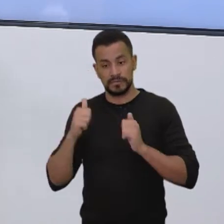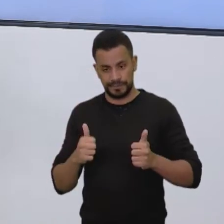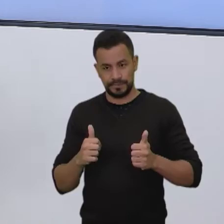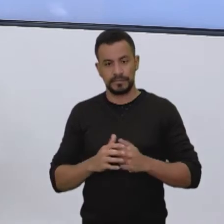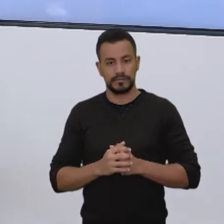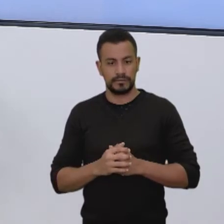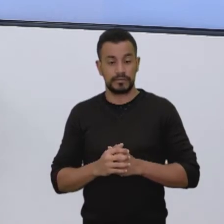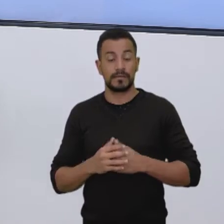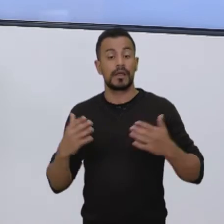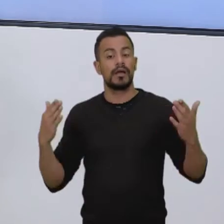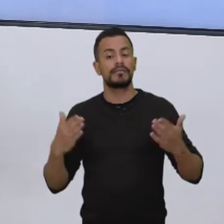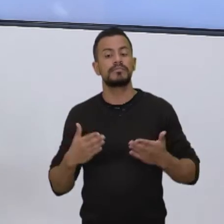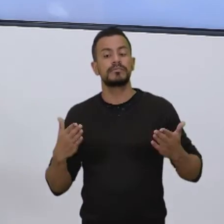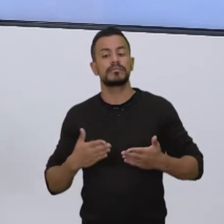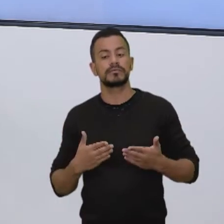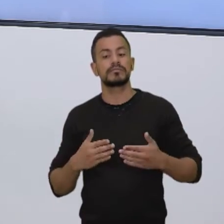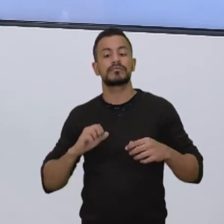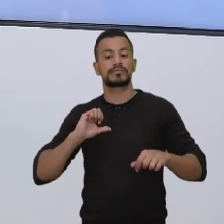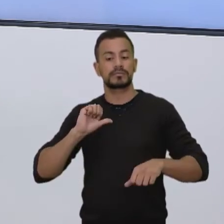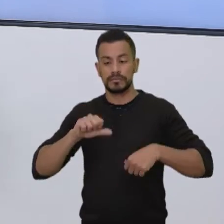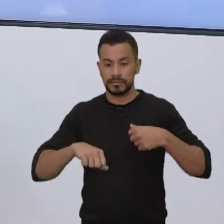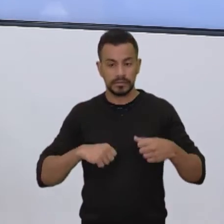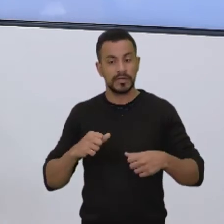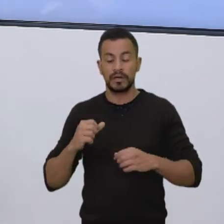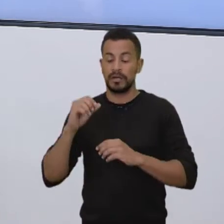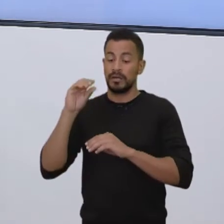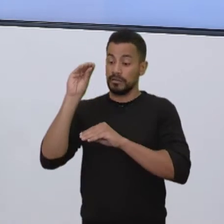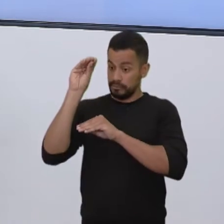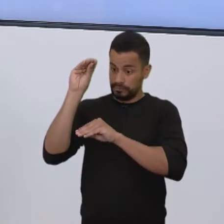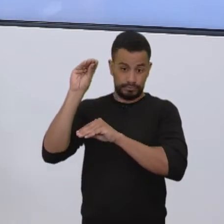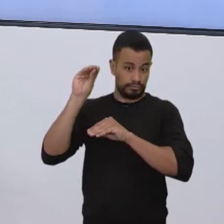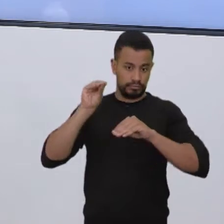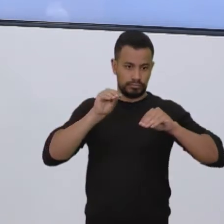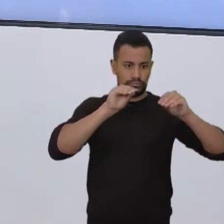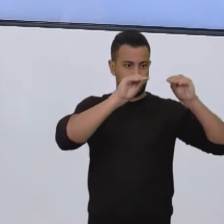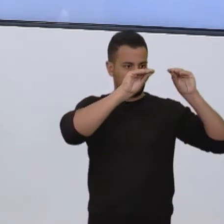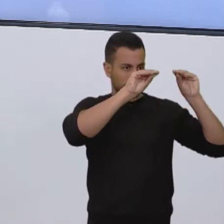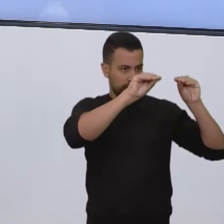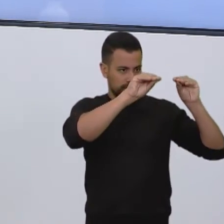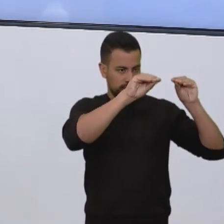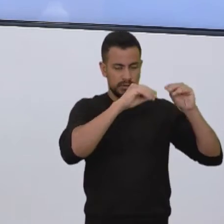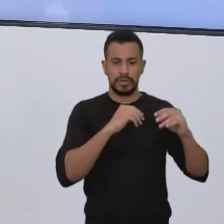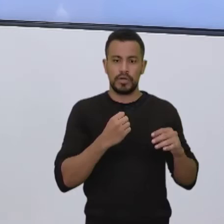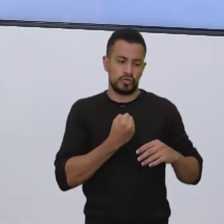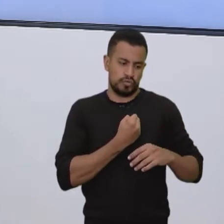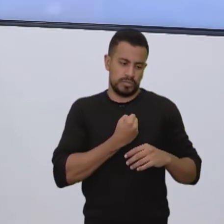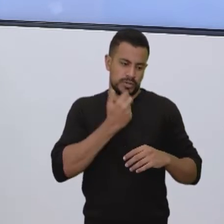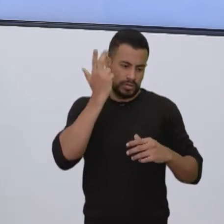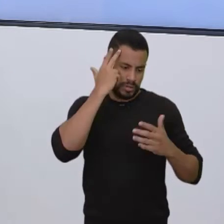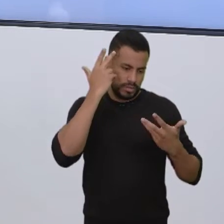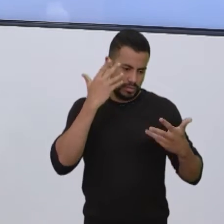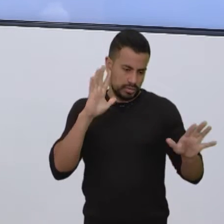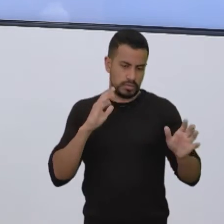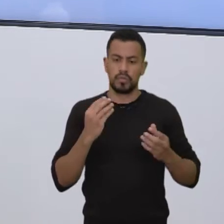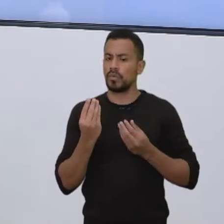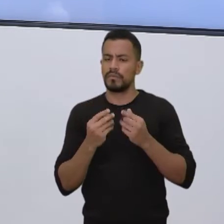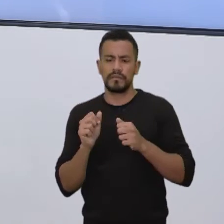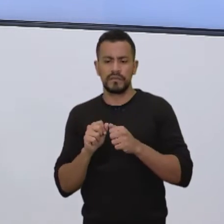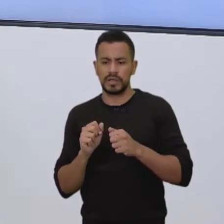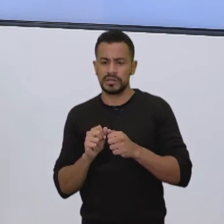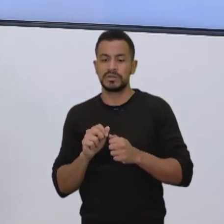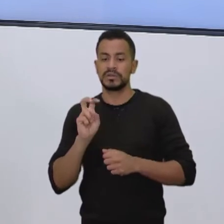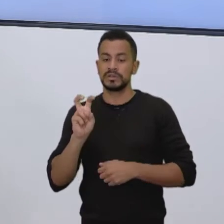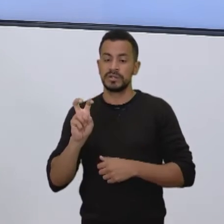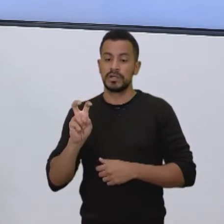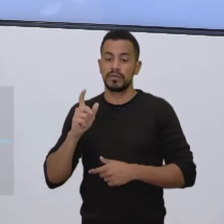ele num número com vírgula ou um natural. Como que eu vou fazer? Meu Deus, eu vou pegar o número 5 e vou dividir por 11. Será